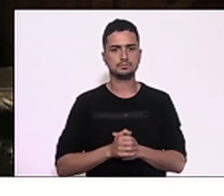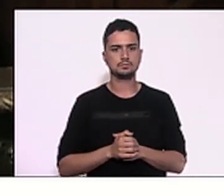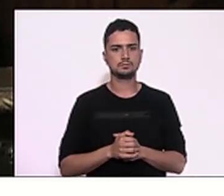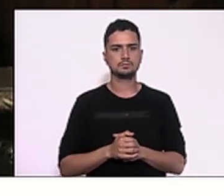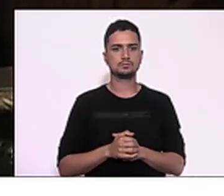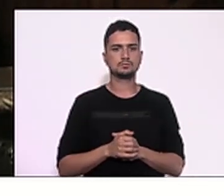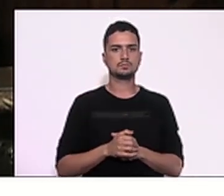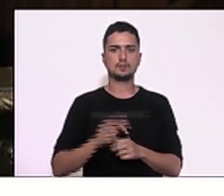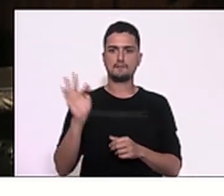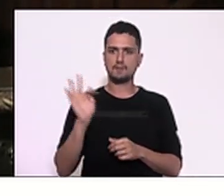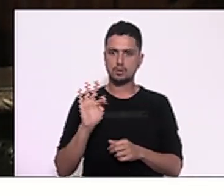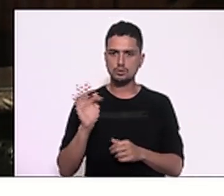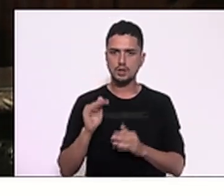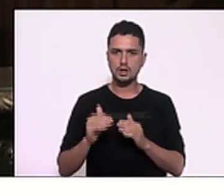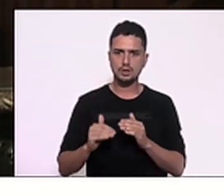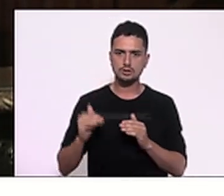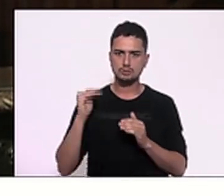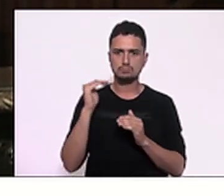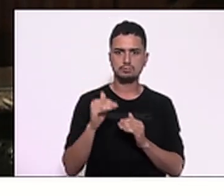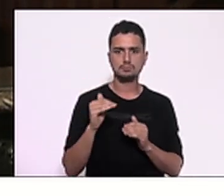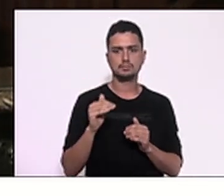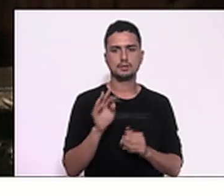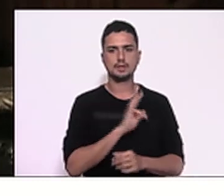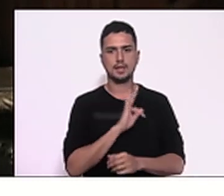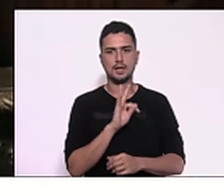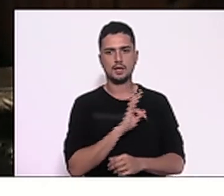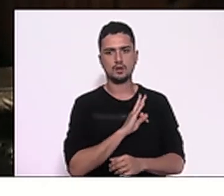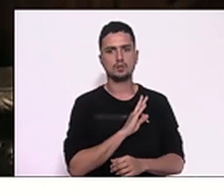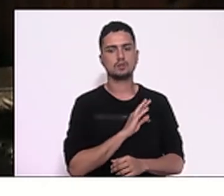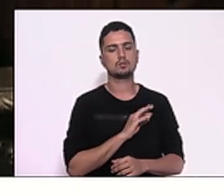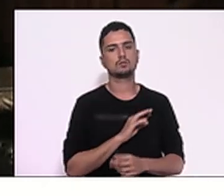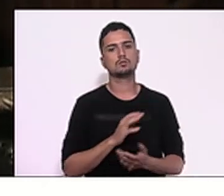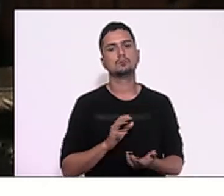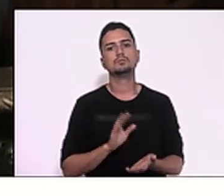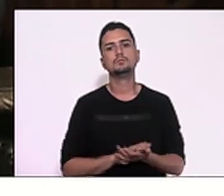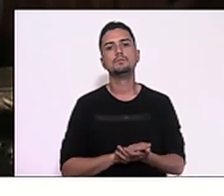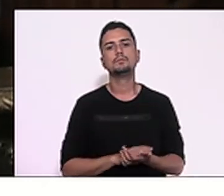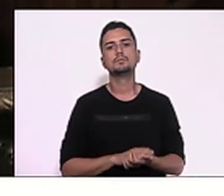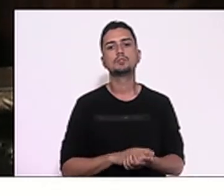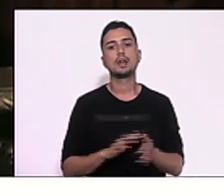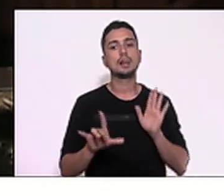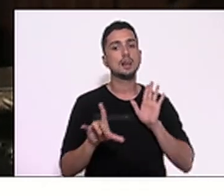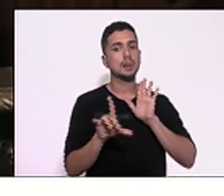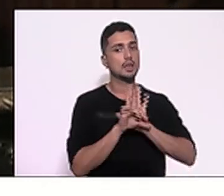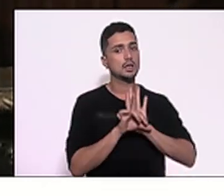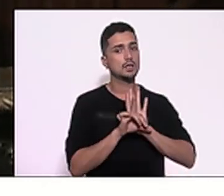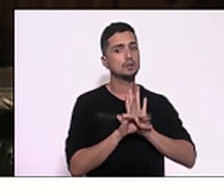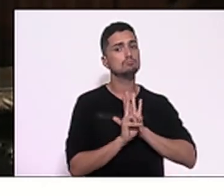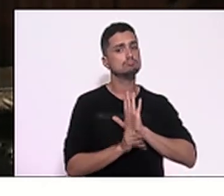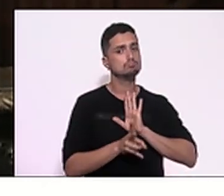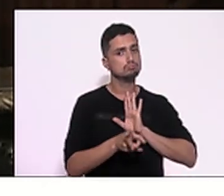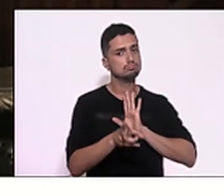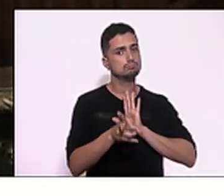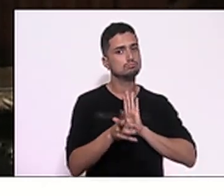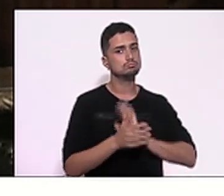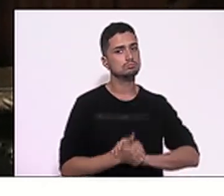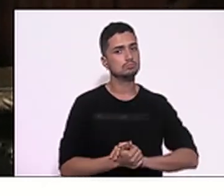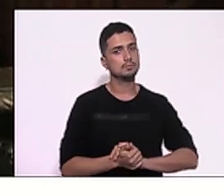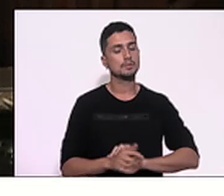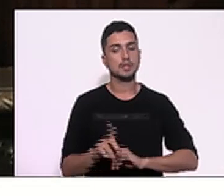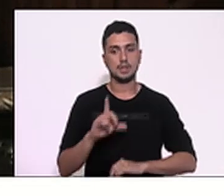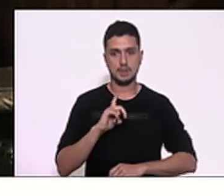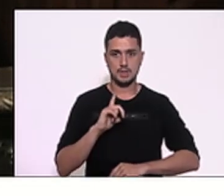E a exemplo do que acontece há décadas nas